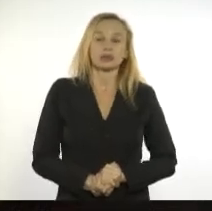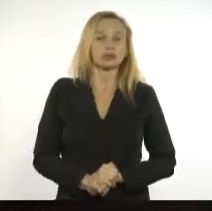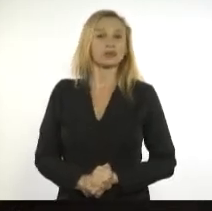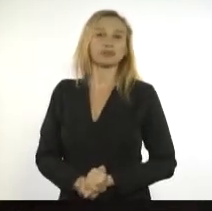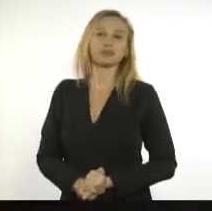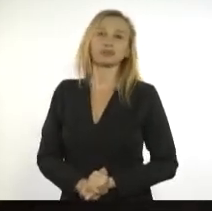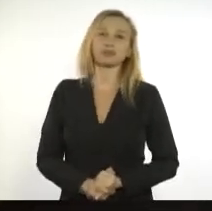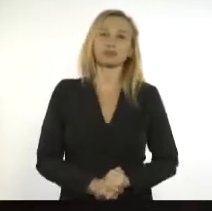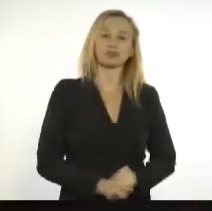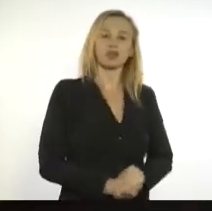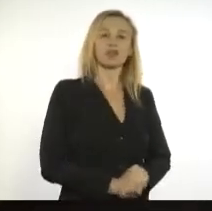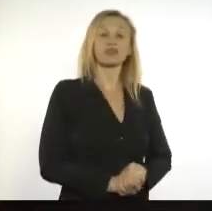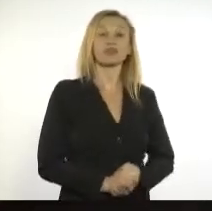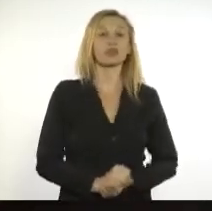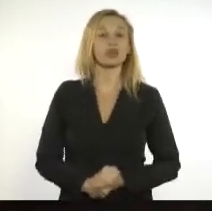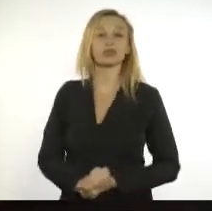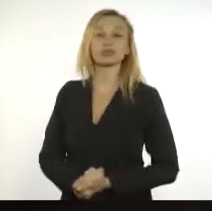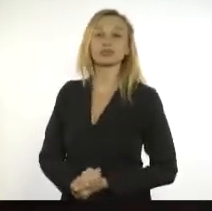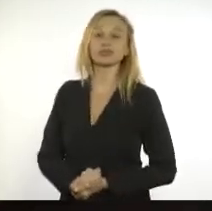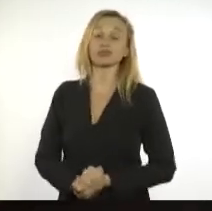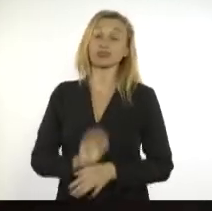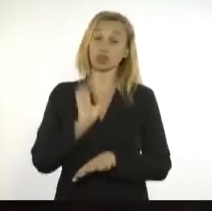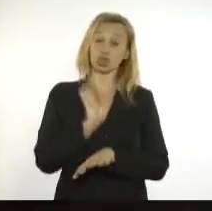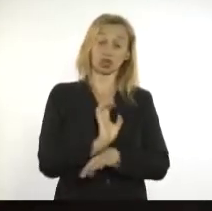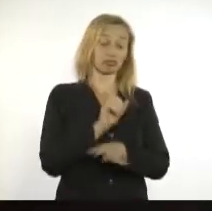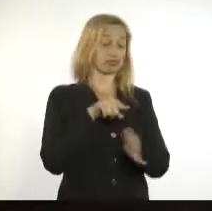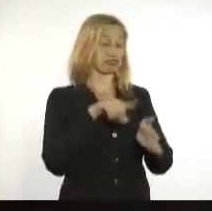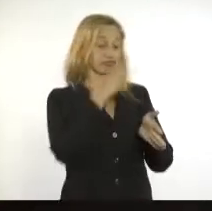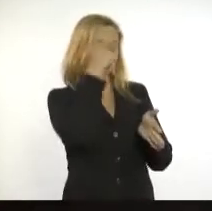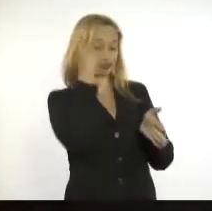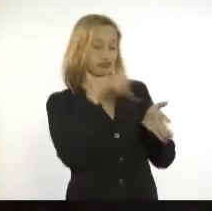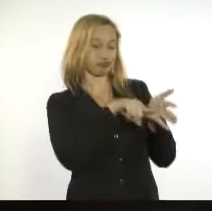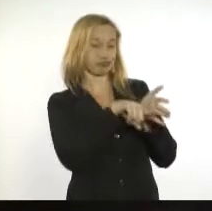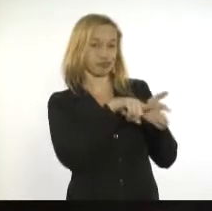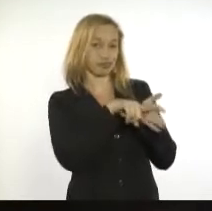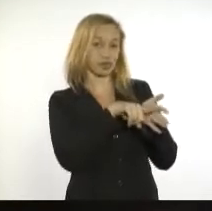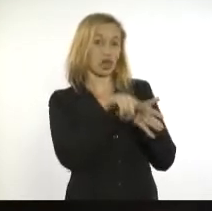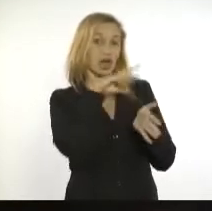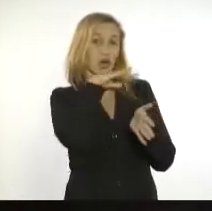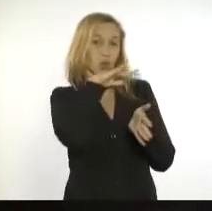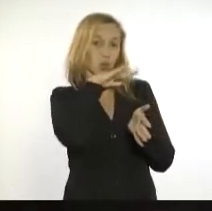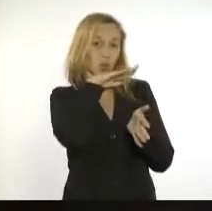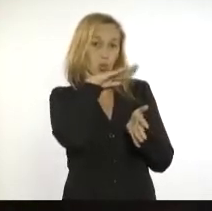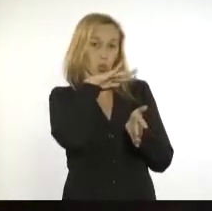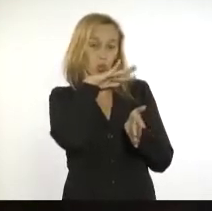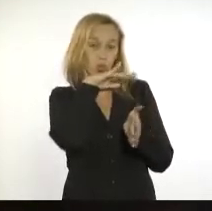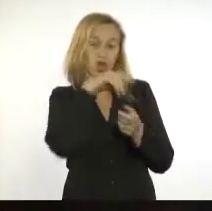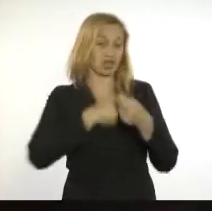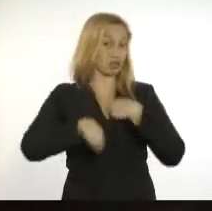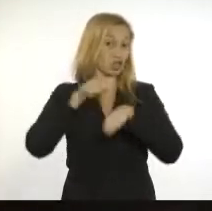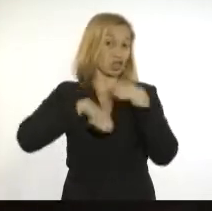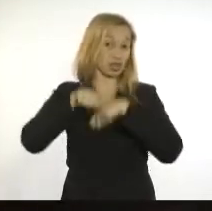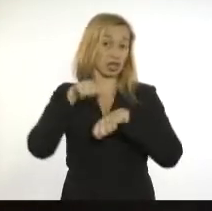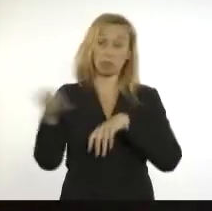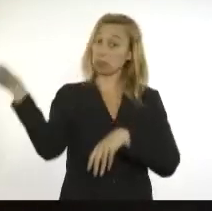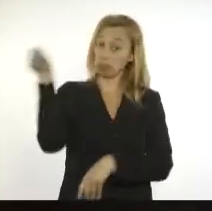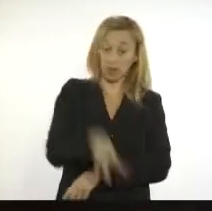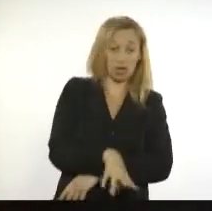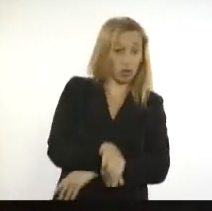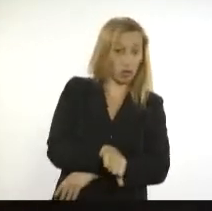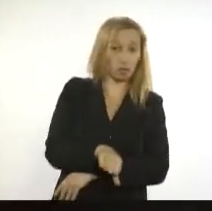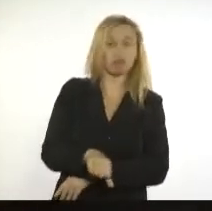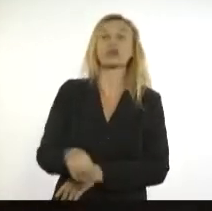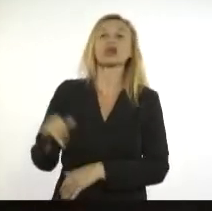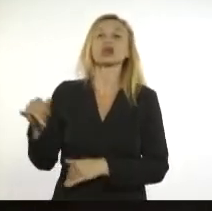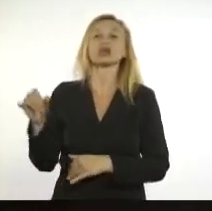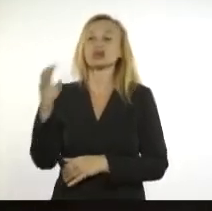O Estado é um fiscal muito ruim, mas enquanto gestor ele é horroroso. A gente recebeu lá no gabinete uma denúncia no